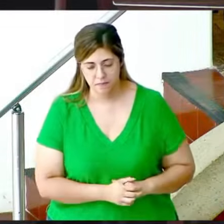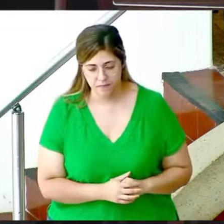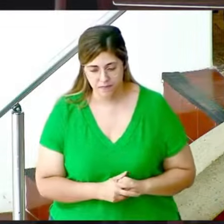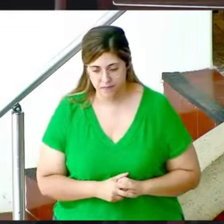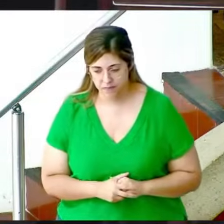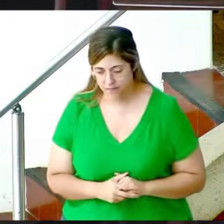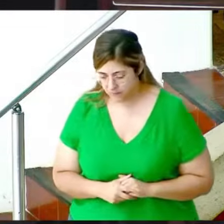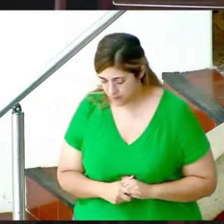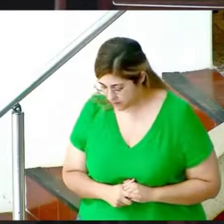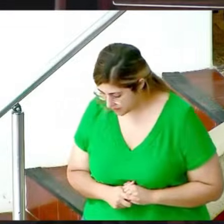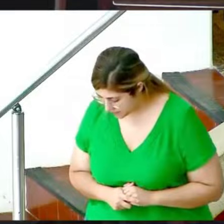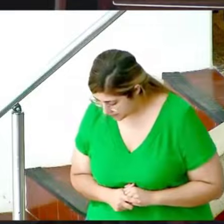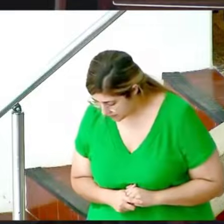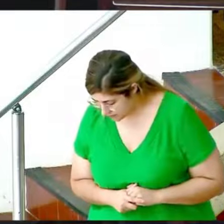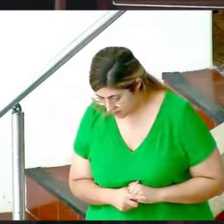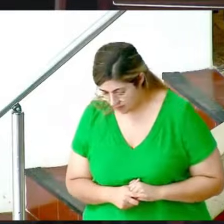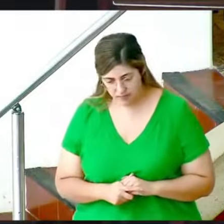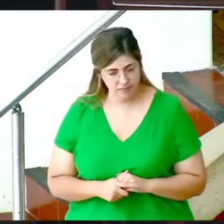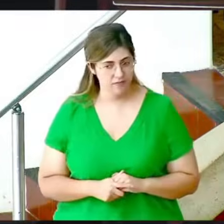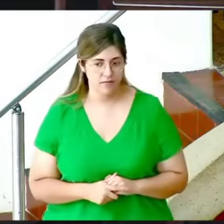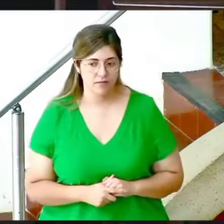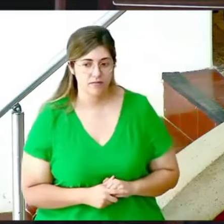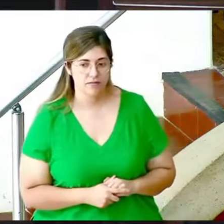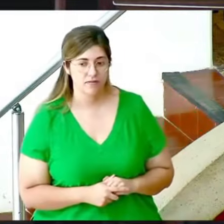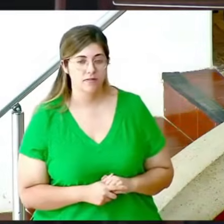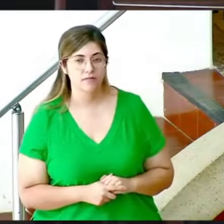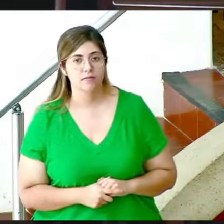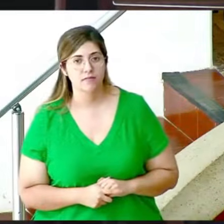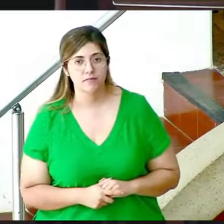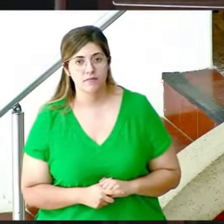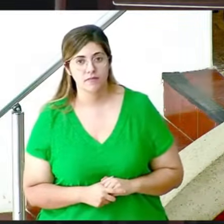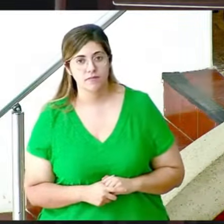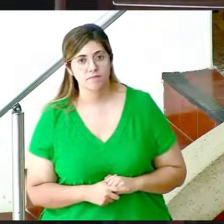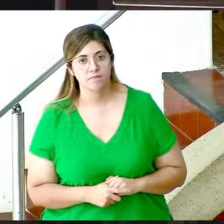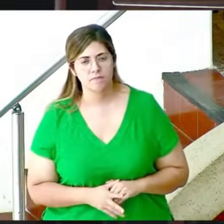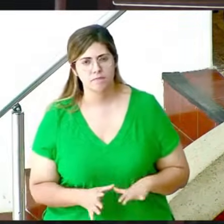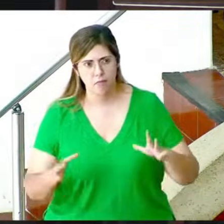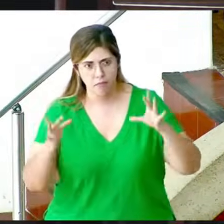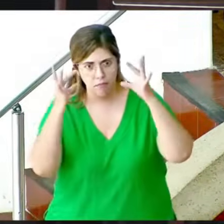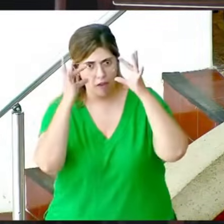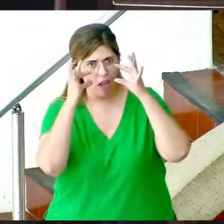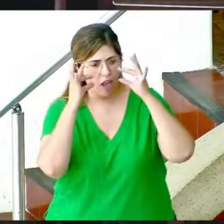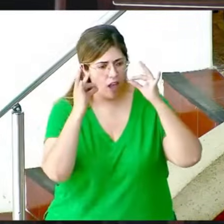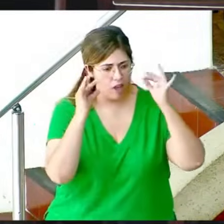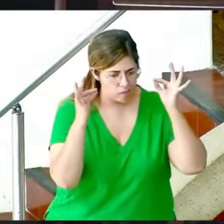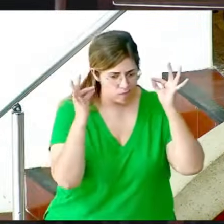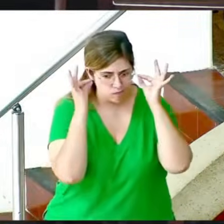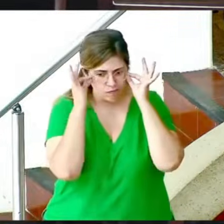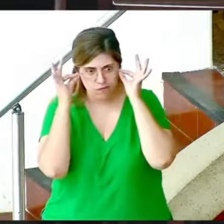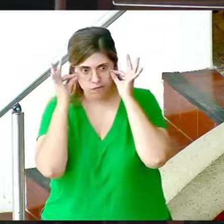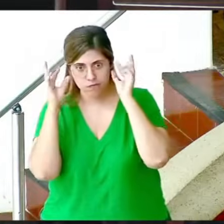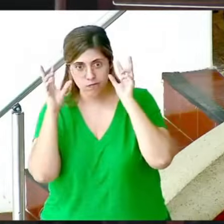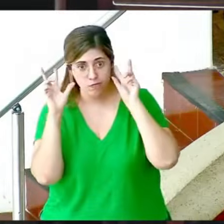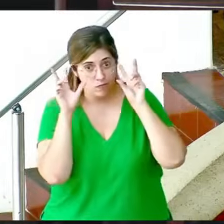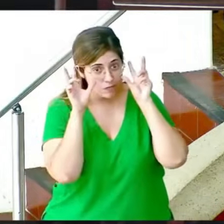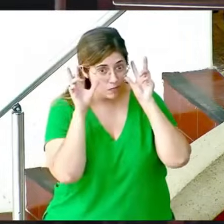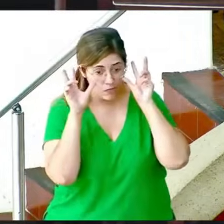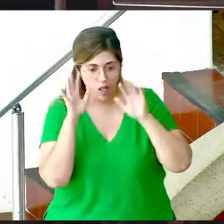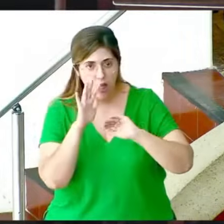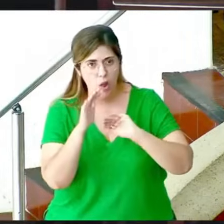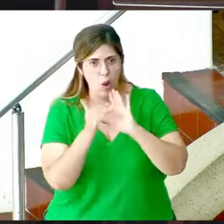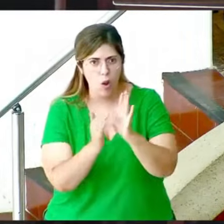21, versículo 36. Vigiai, pois, a todo tempo, orando, para que